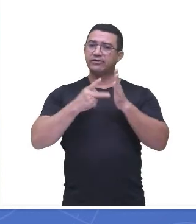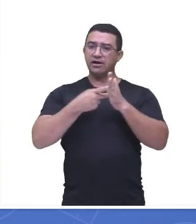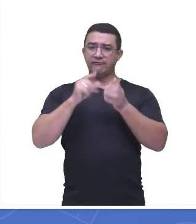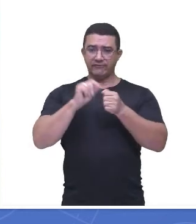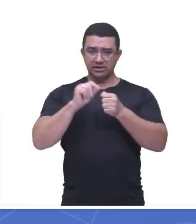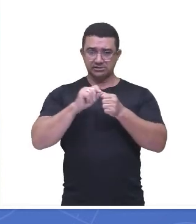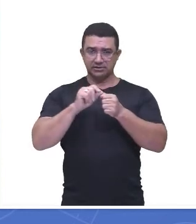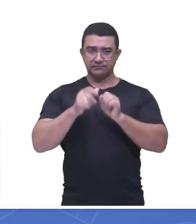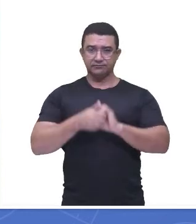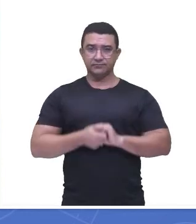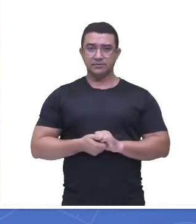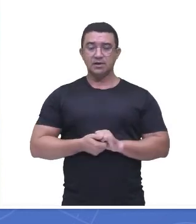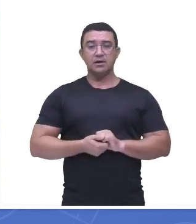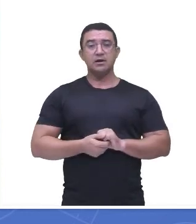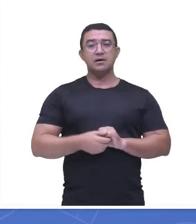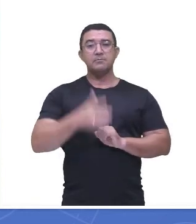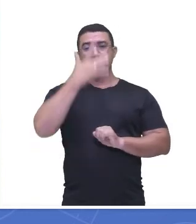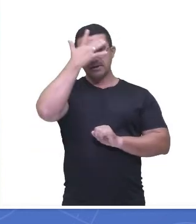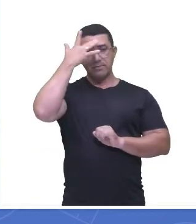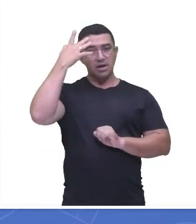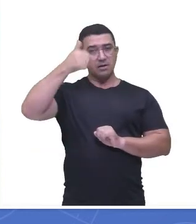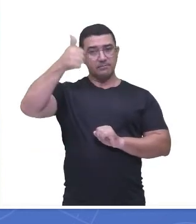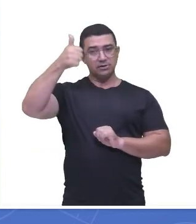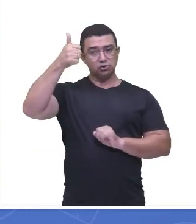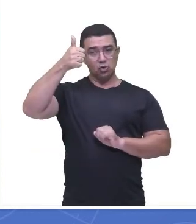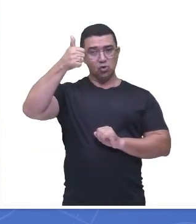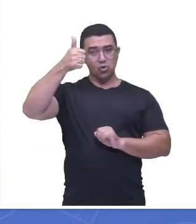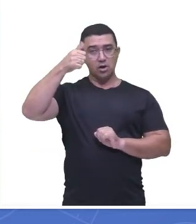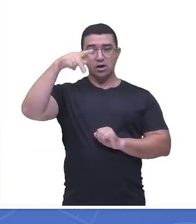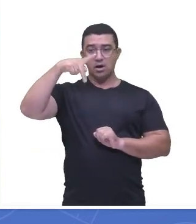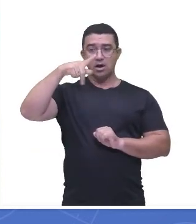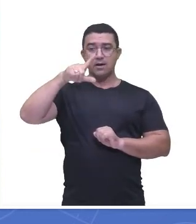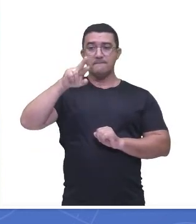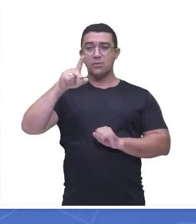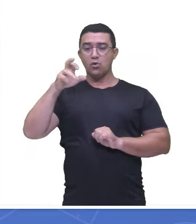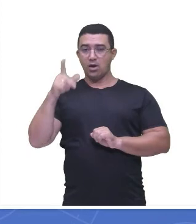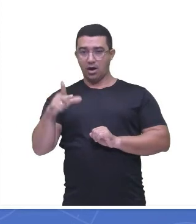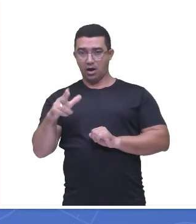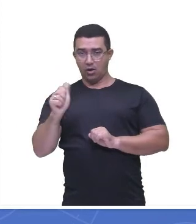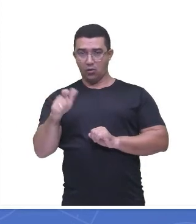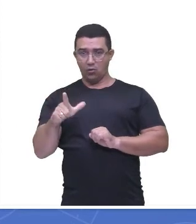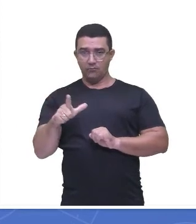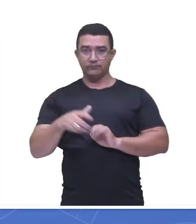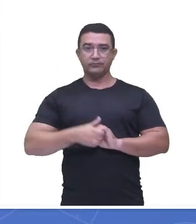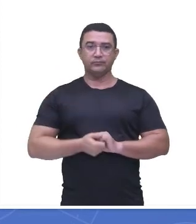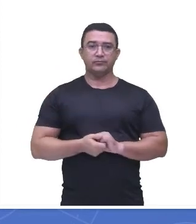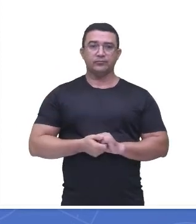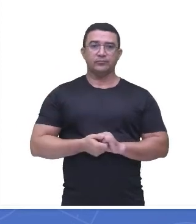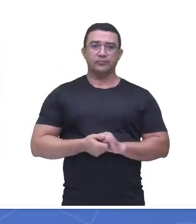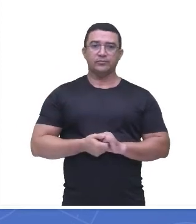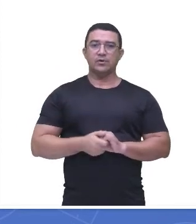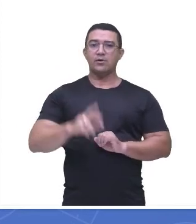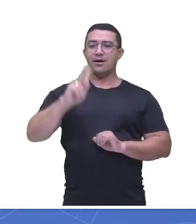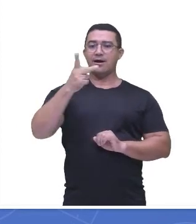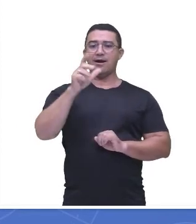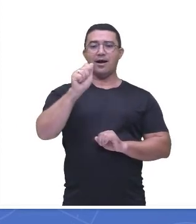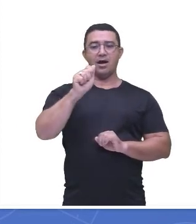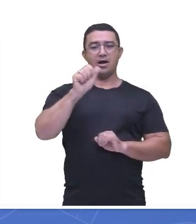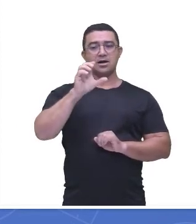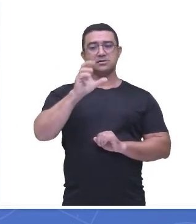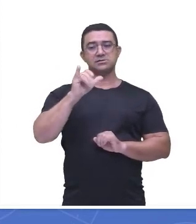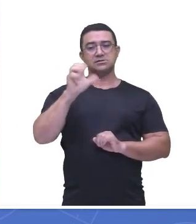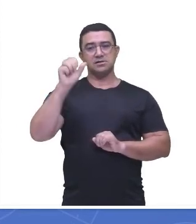E ele está na primeira pessoa do plural, né? Assíamos. Observe, a raiz está normalzinha aqui e a desinência íamos, da